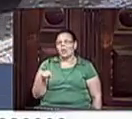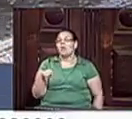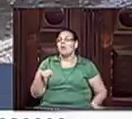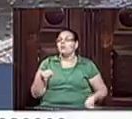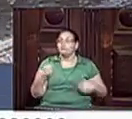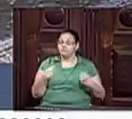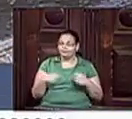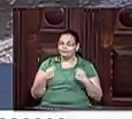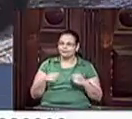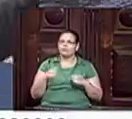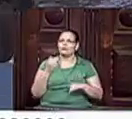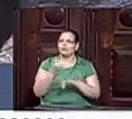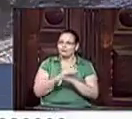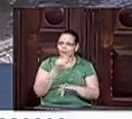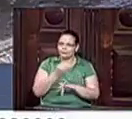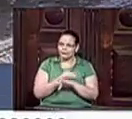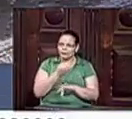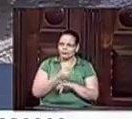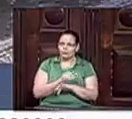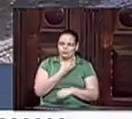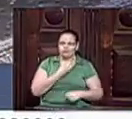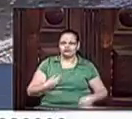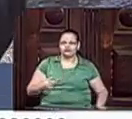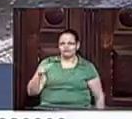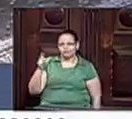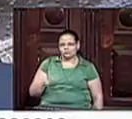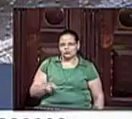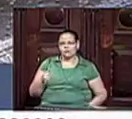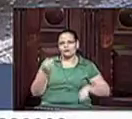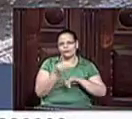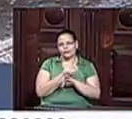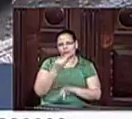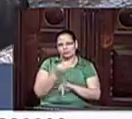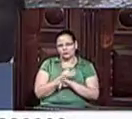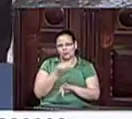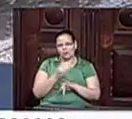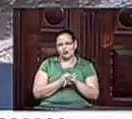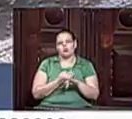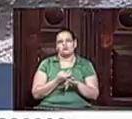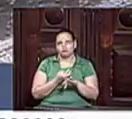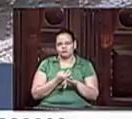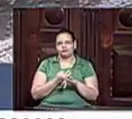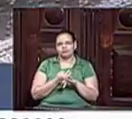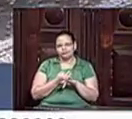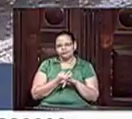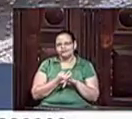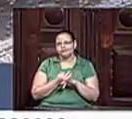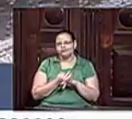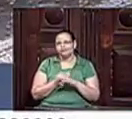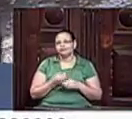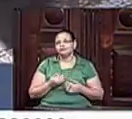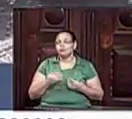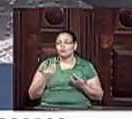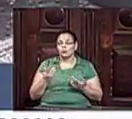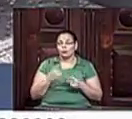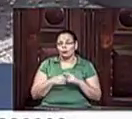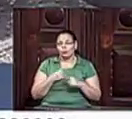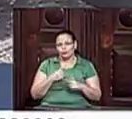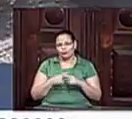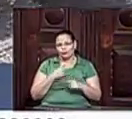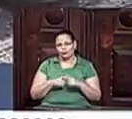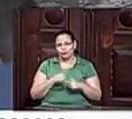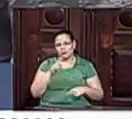deveria ter enfrentado o Poder Executivo, enfrentado esta manipulação, porque a